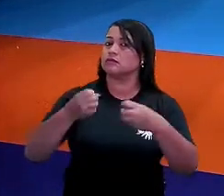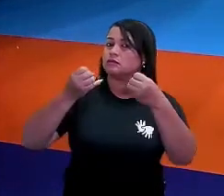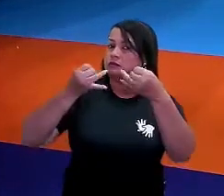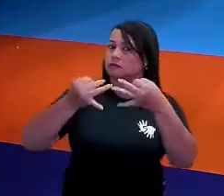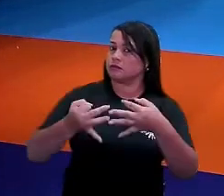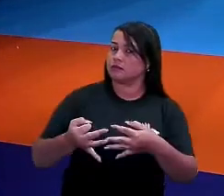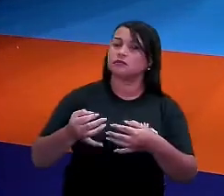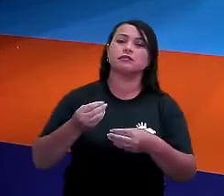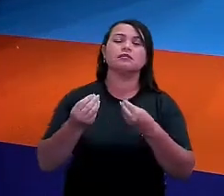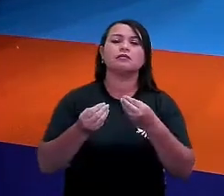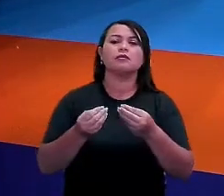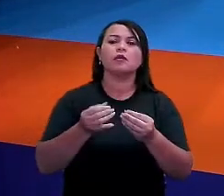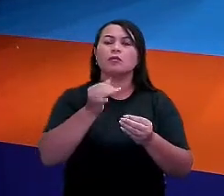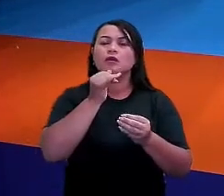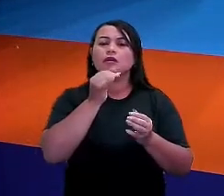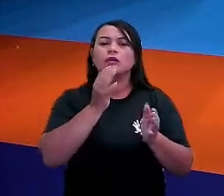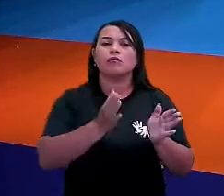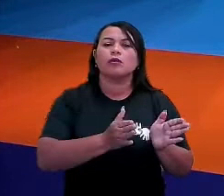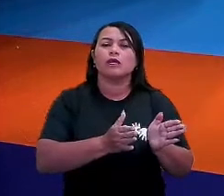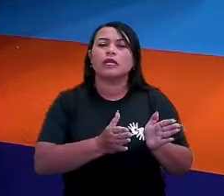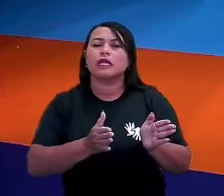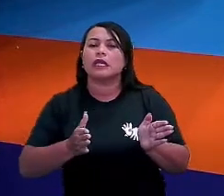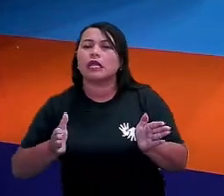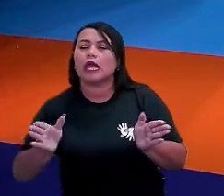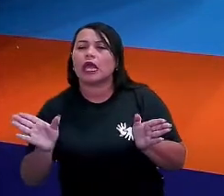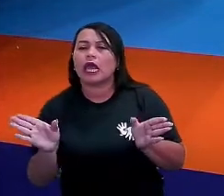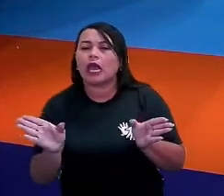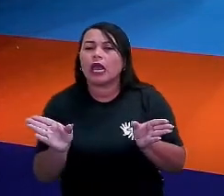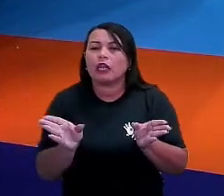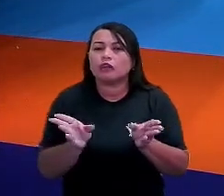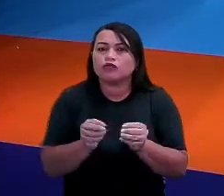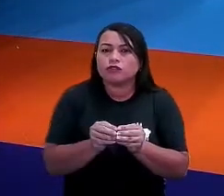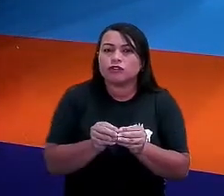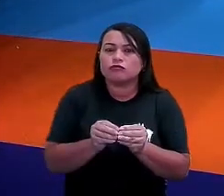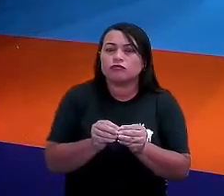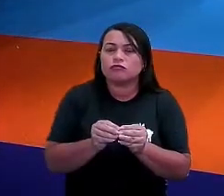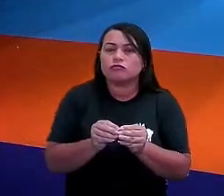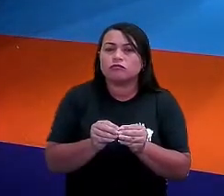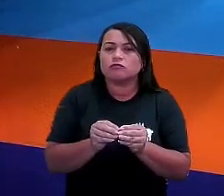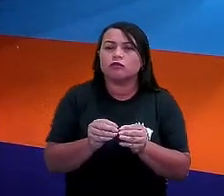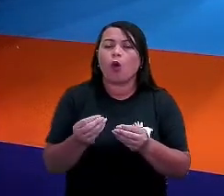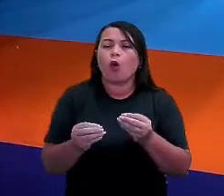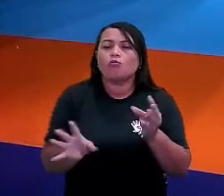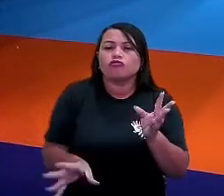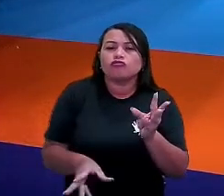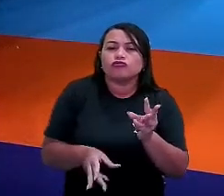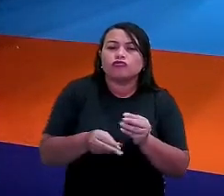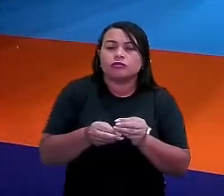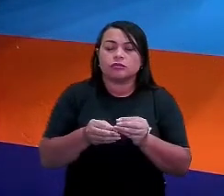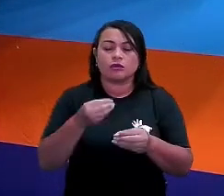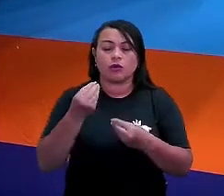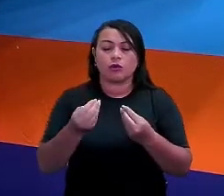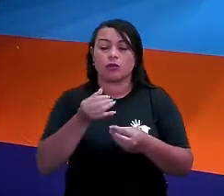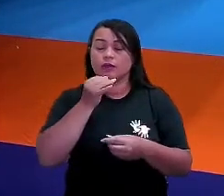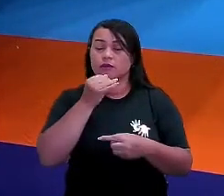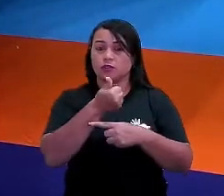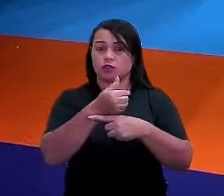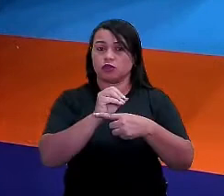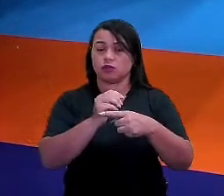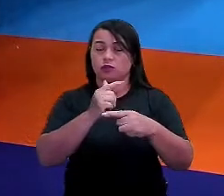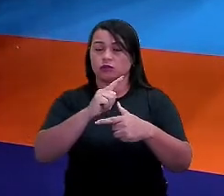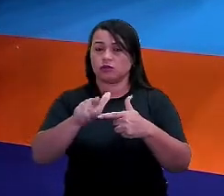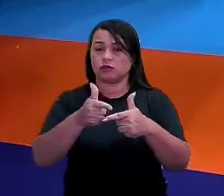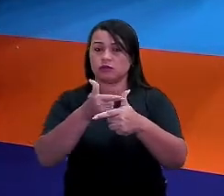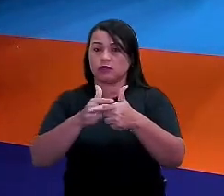fração irredutível. Eu vou simplificando até que ela fique irredutível. Tá? 18 dividido por 2 e